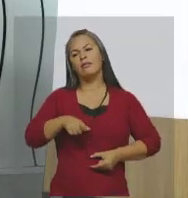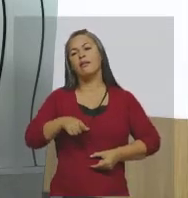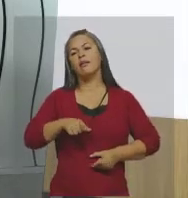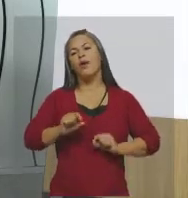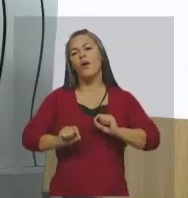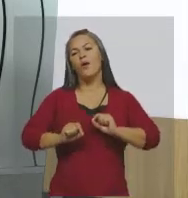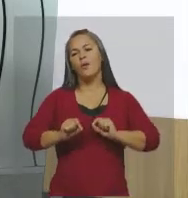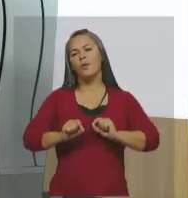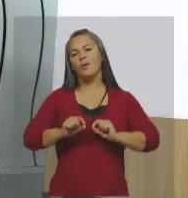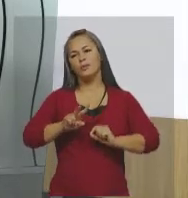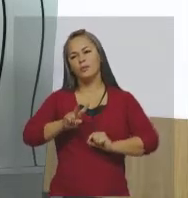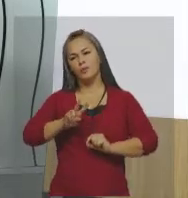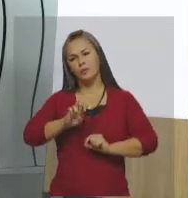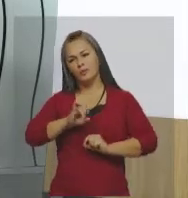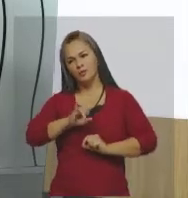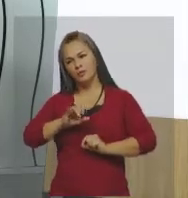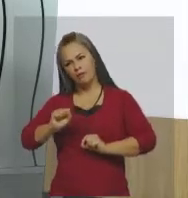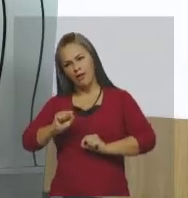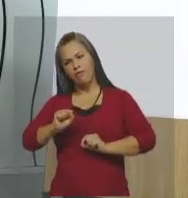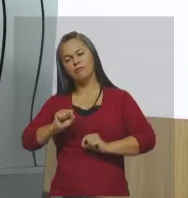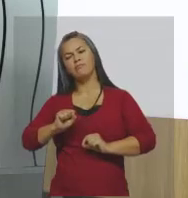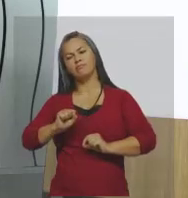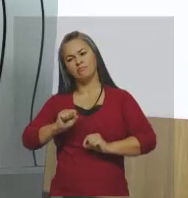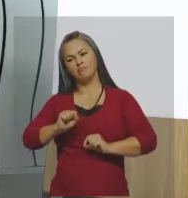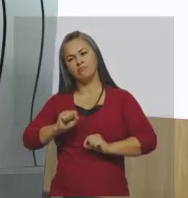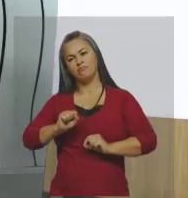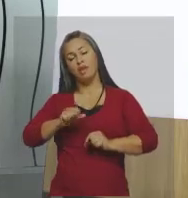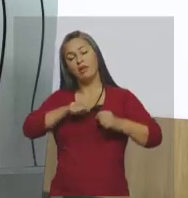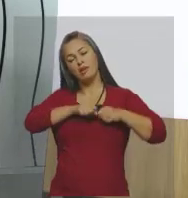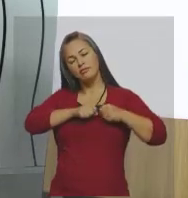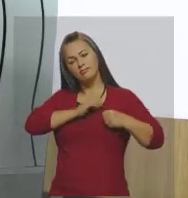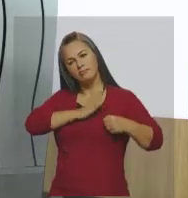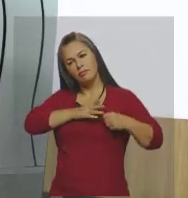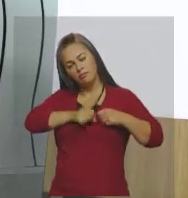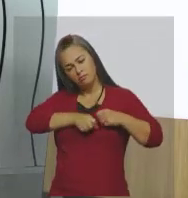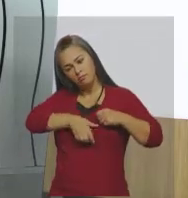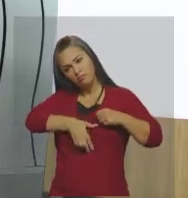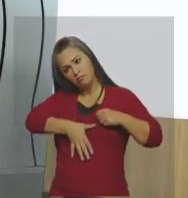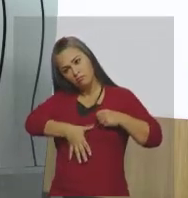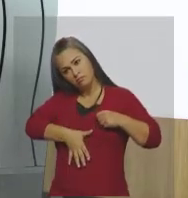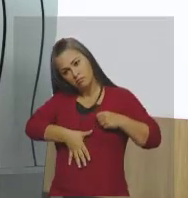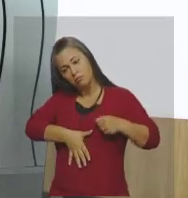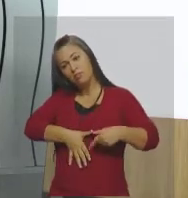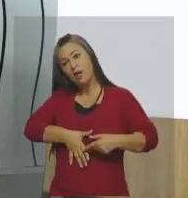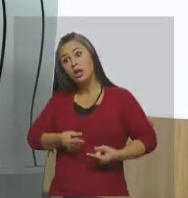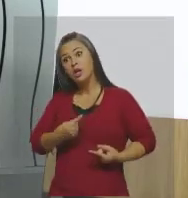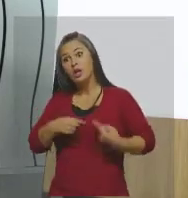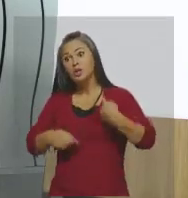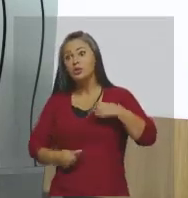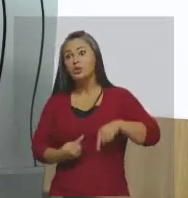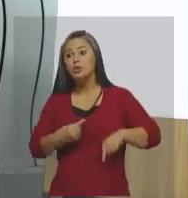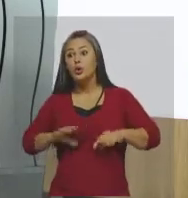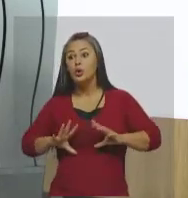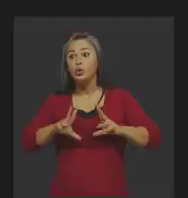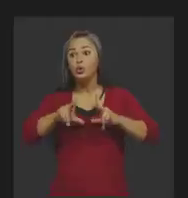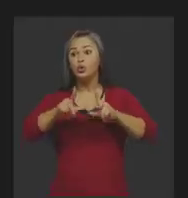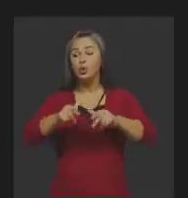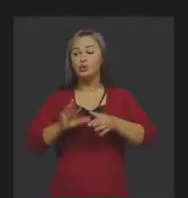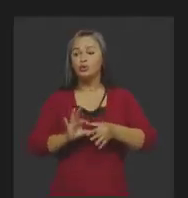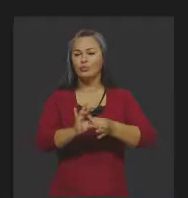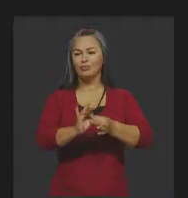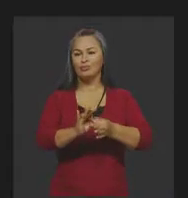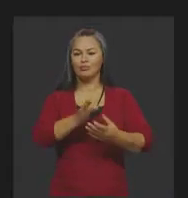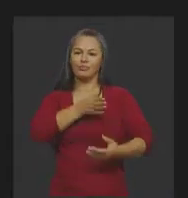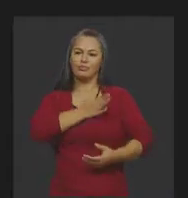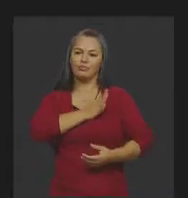específico, chegam através de vasos sanguíneos. Na verdade, para ser até menos específico. Vamos lá para algumas